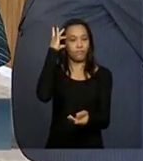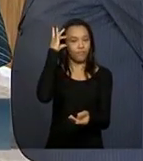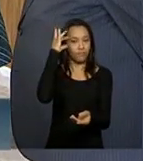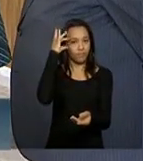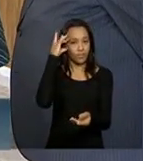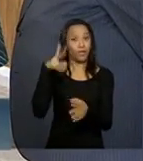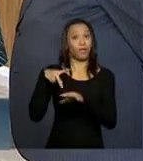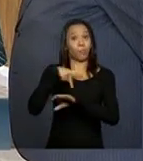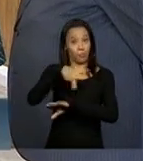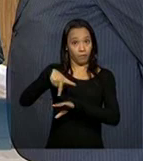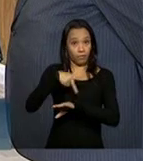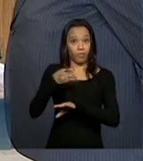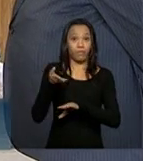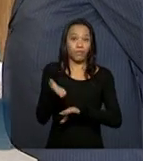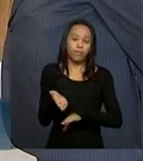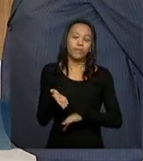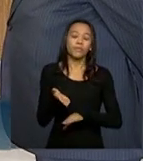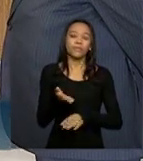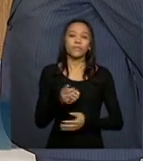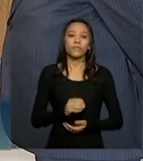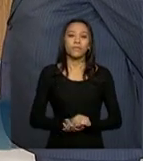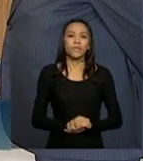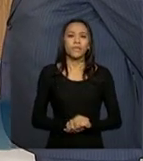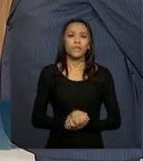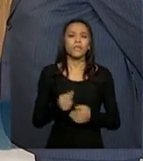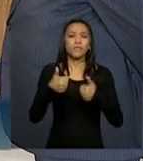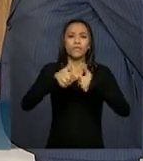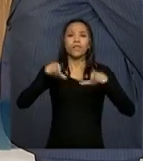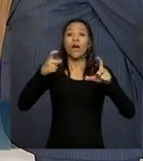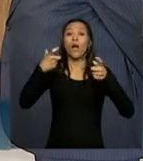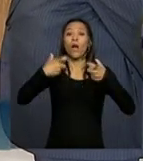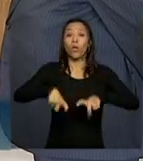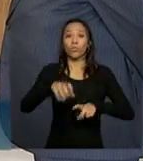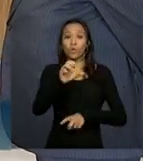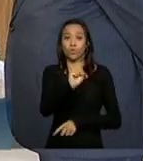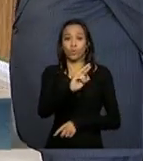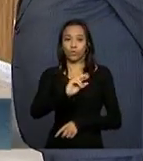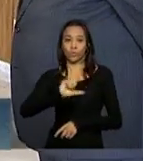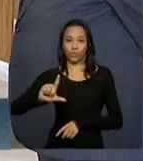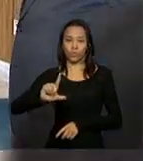Bangladesh, que é um país que fica no sul da Ásia,